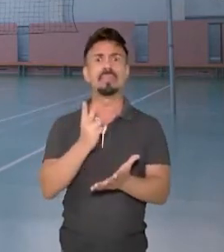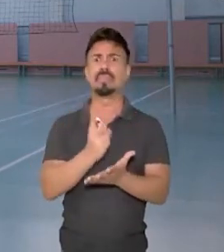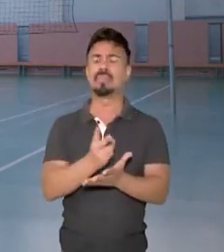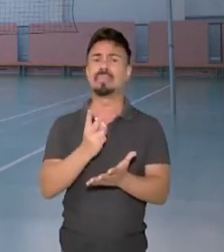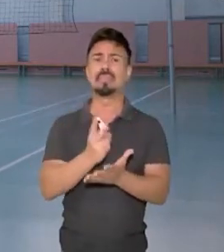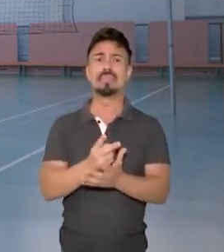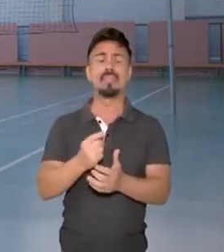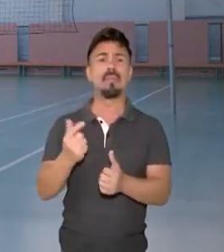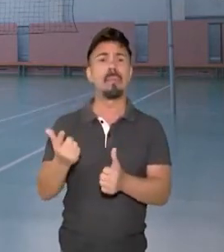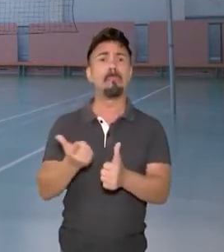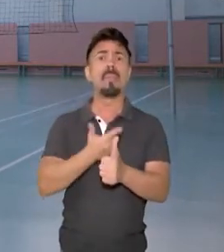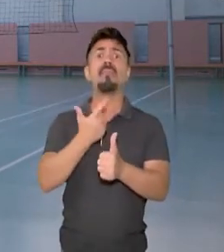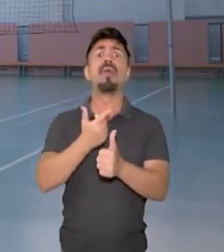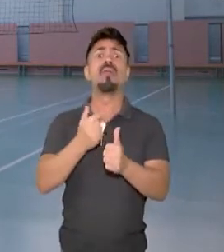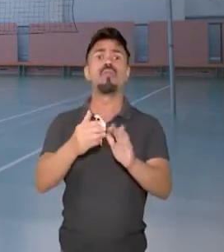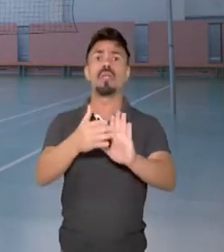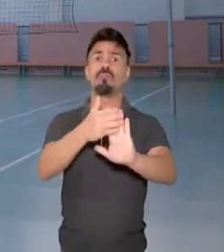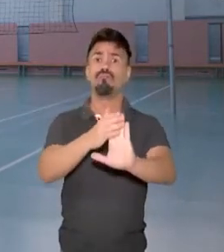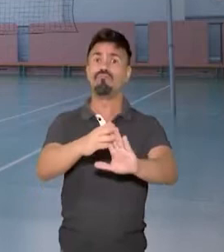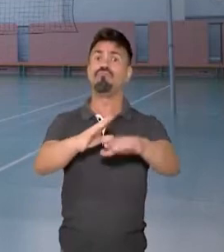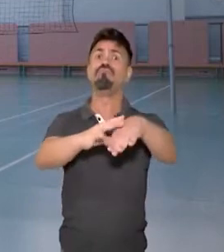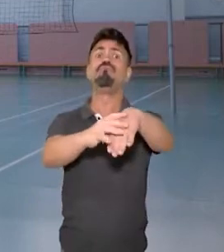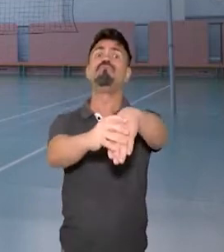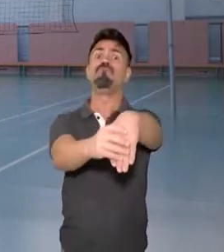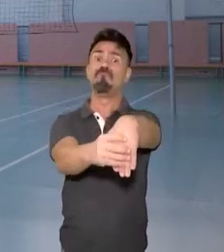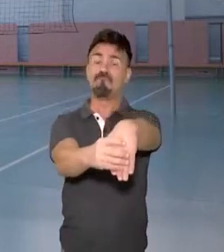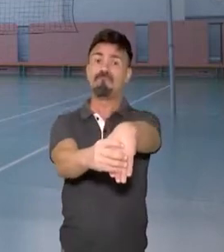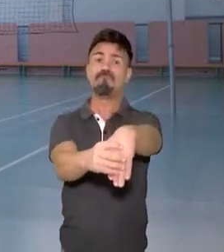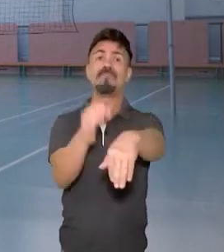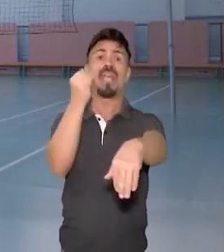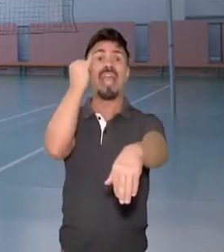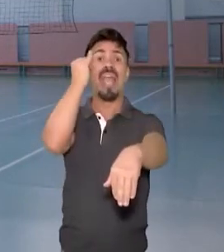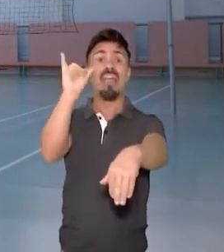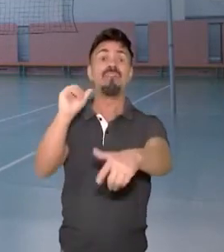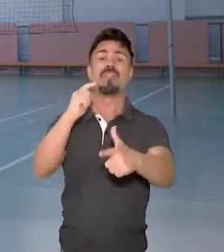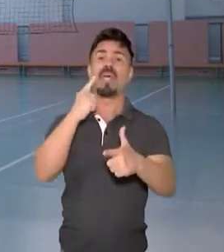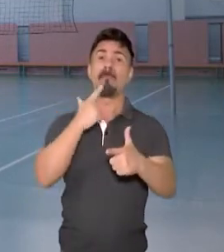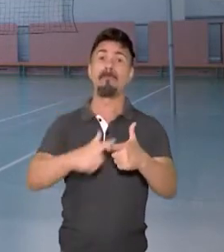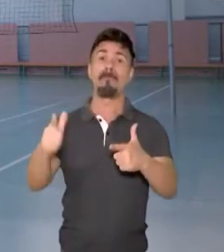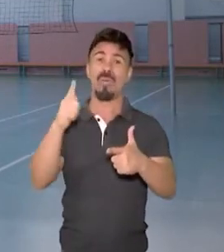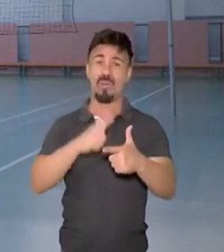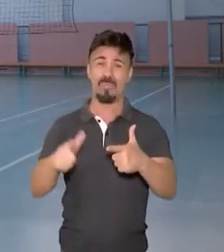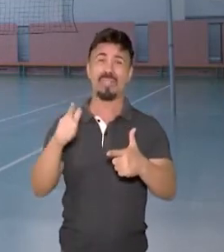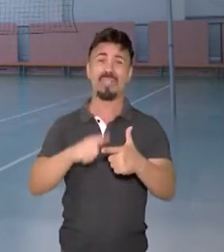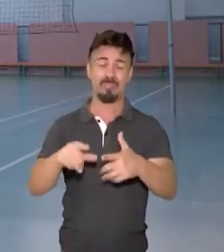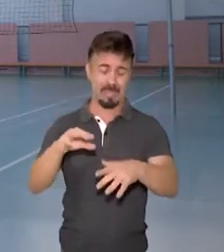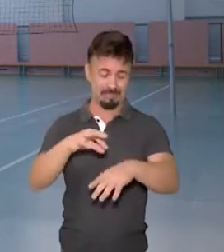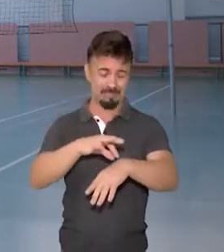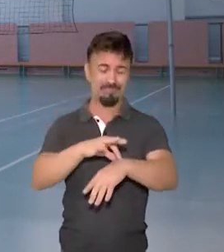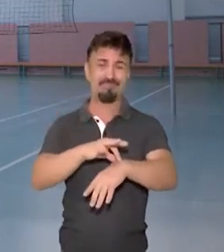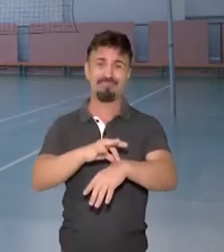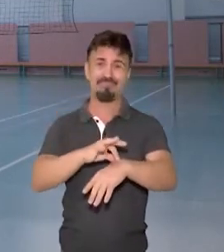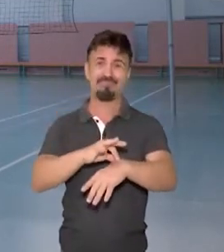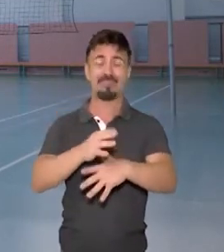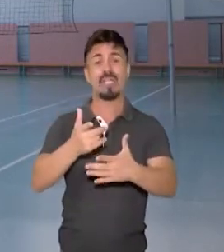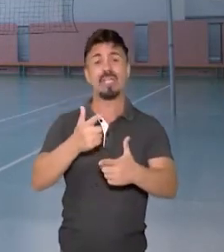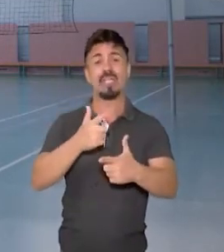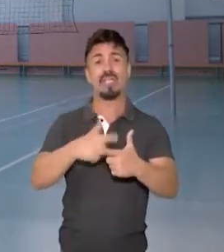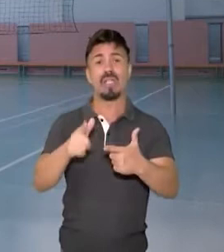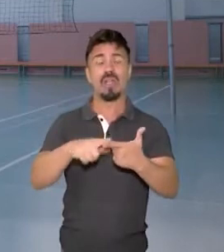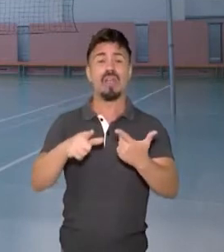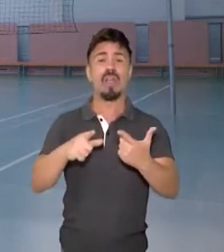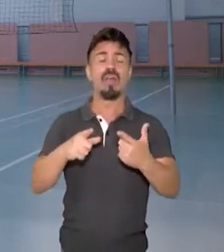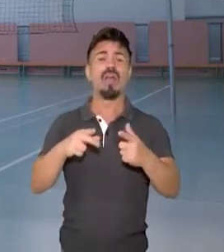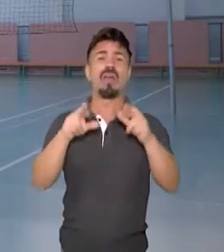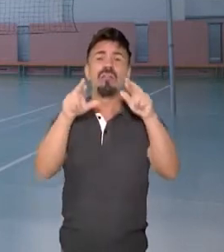bom dar prioridade ao alongamento Pois para mínimos assim possíveis lesões para a gente não se machucar certo porque o alongamento